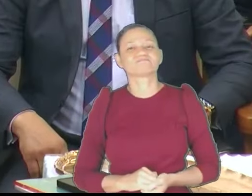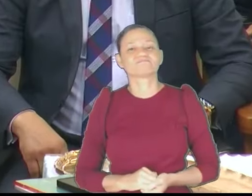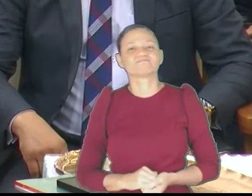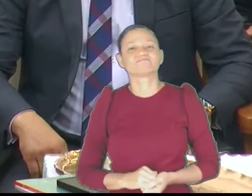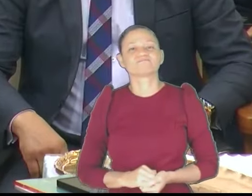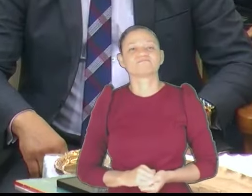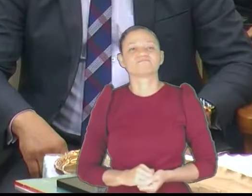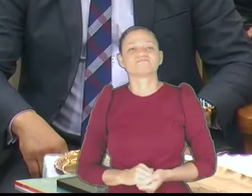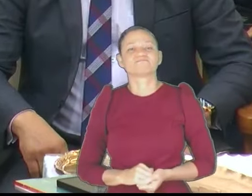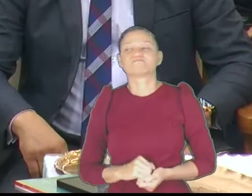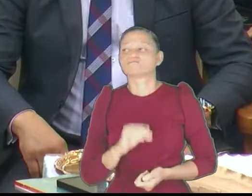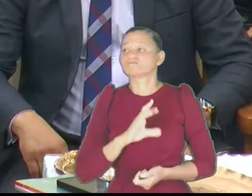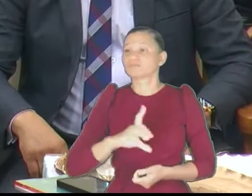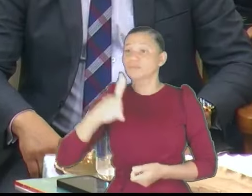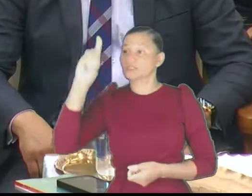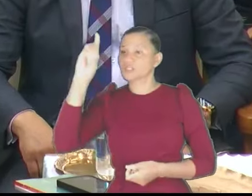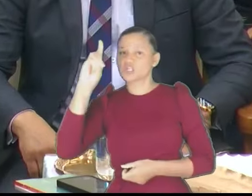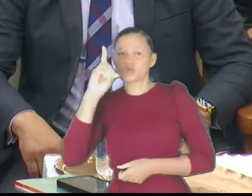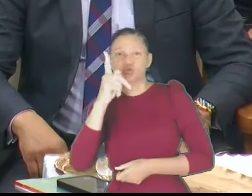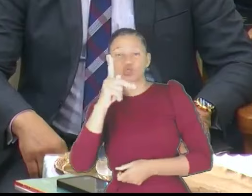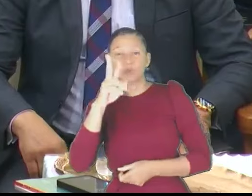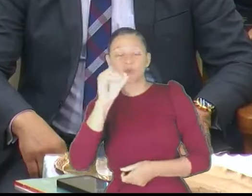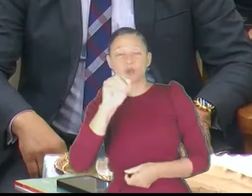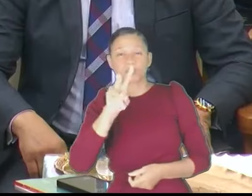O Deus que provê está aqui.